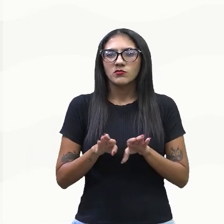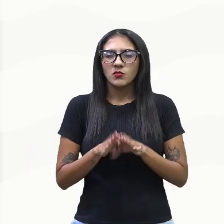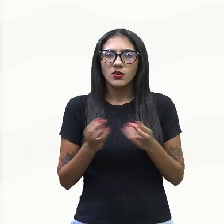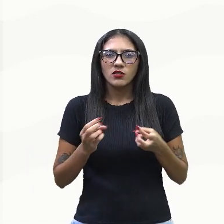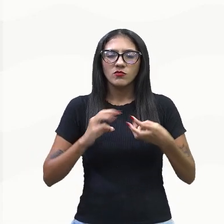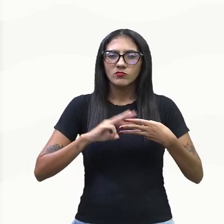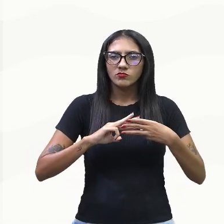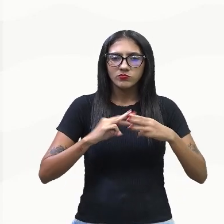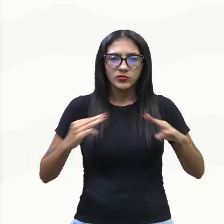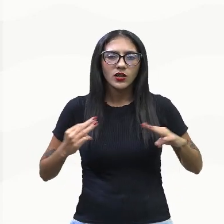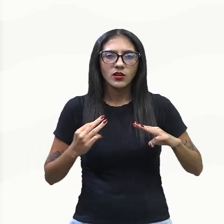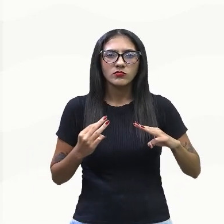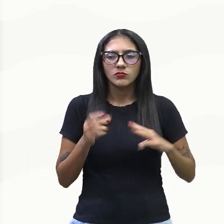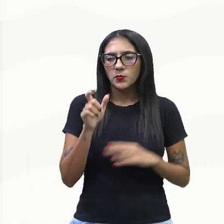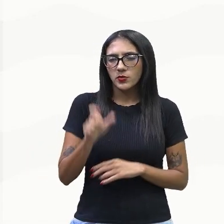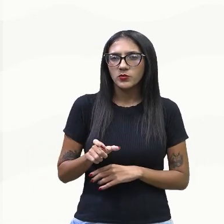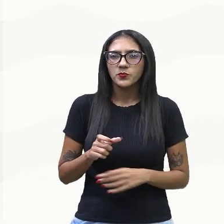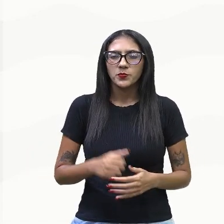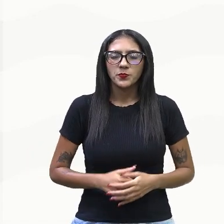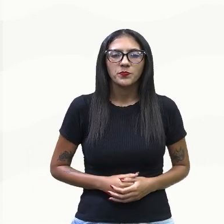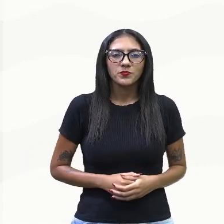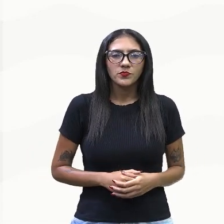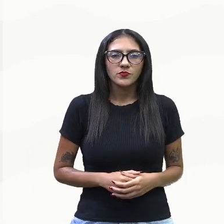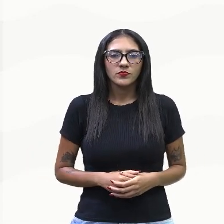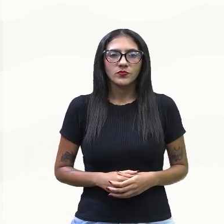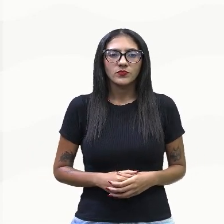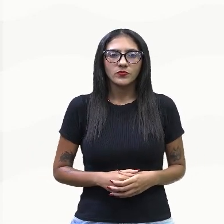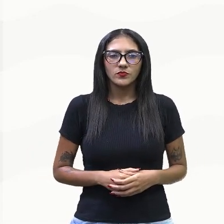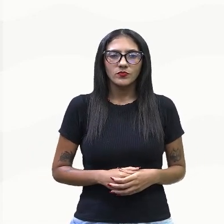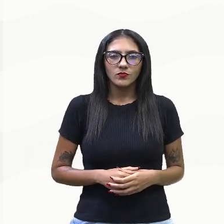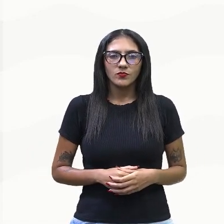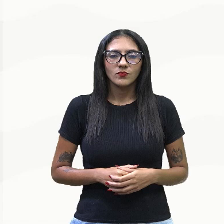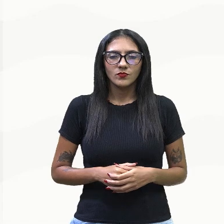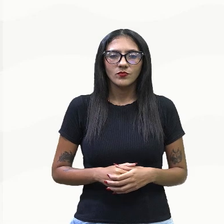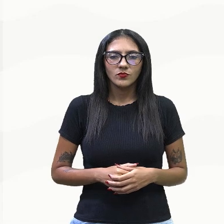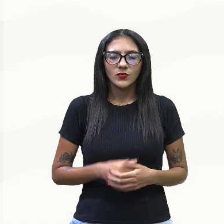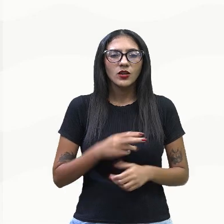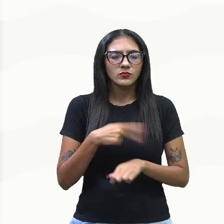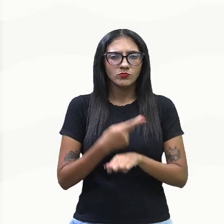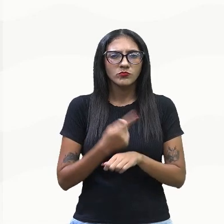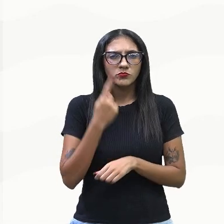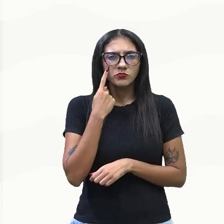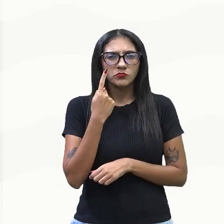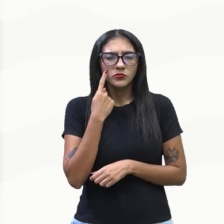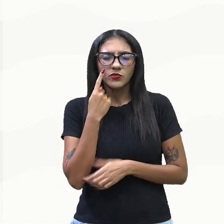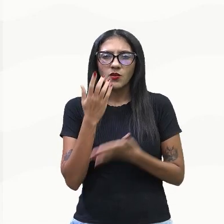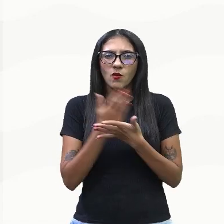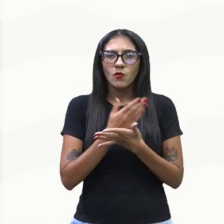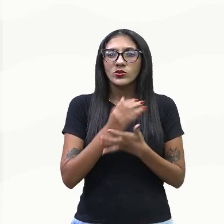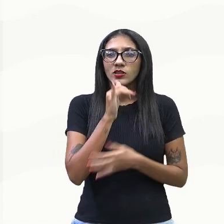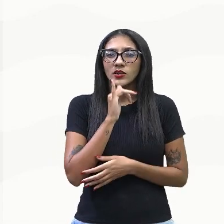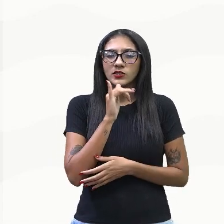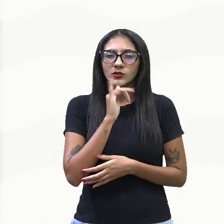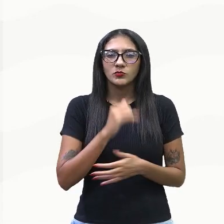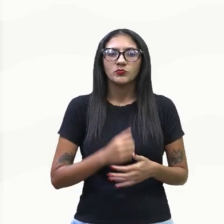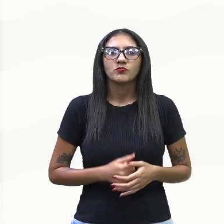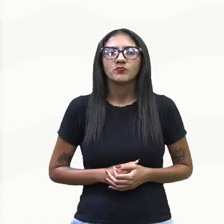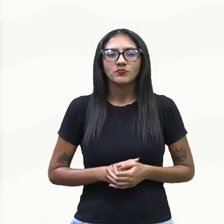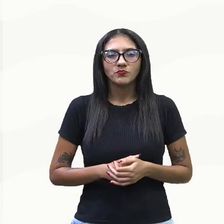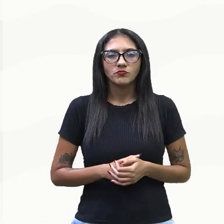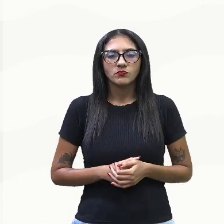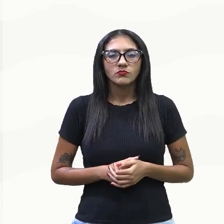aquele magrelão, certo? Então, a gente vai já fazer o cálculo para chegar, para entendermos o resultado. Se o